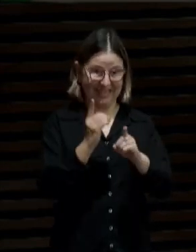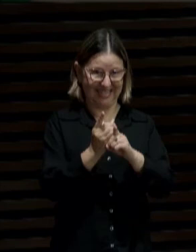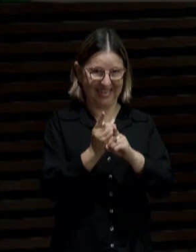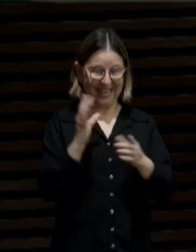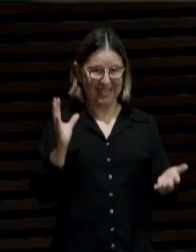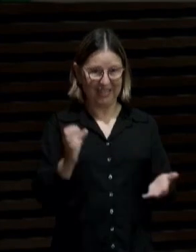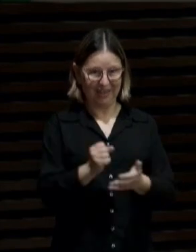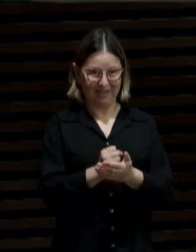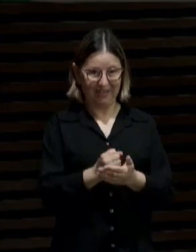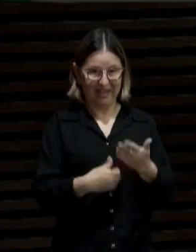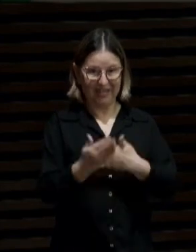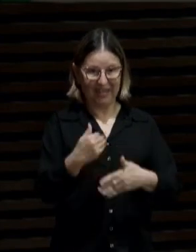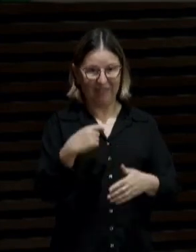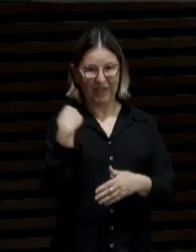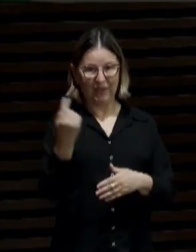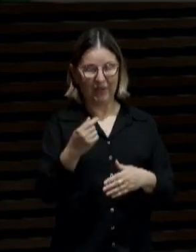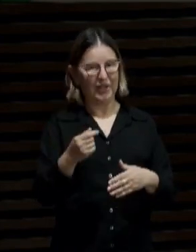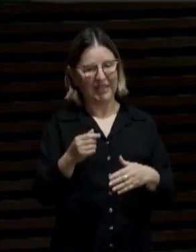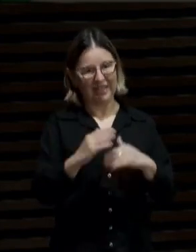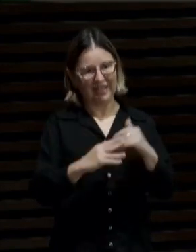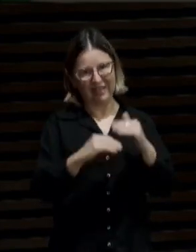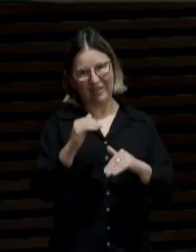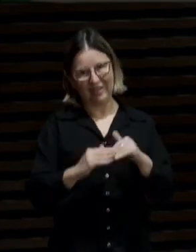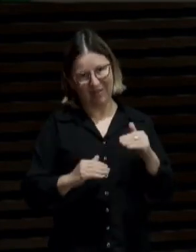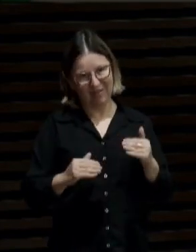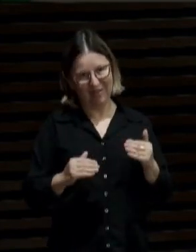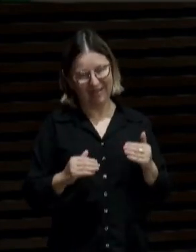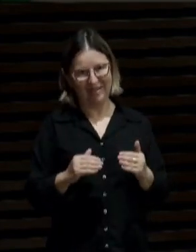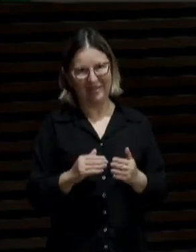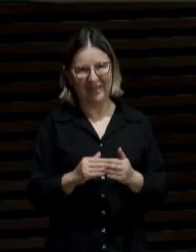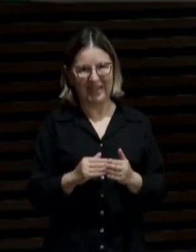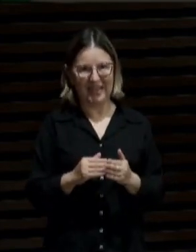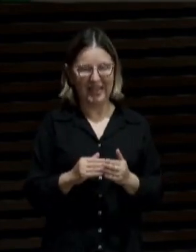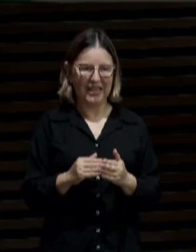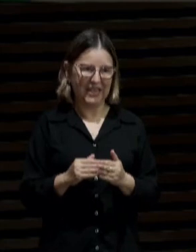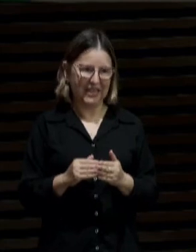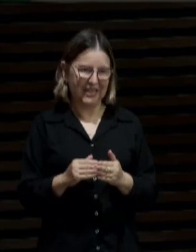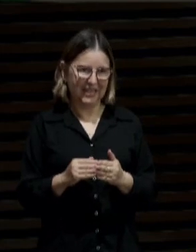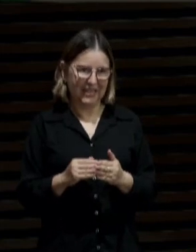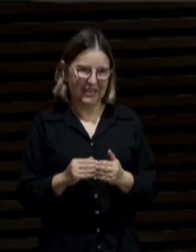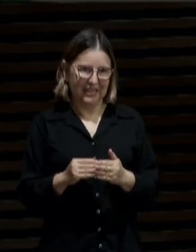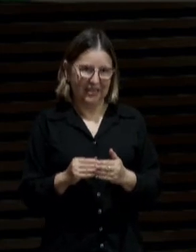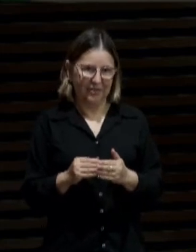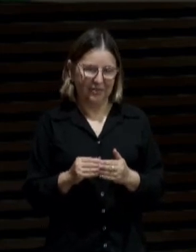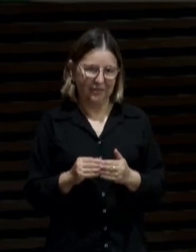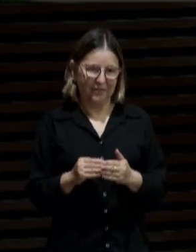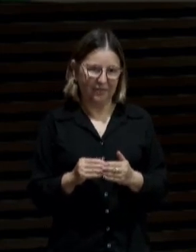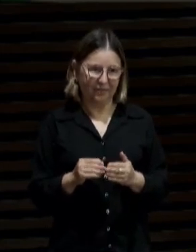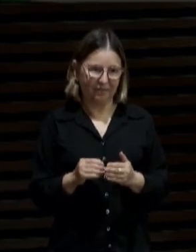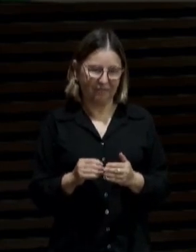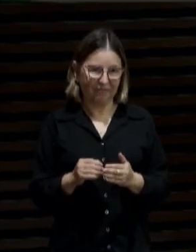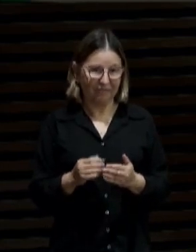contra ela. Mas há uma verdade oculta por trás desse pensamento. Se ela pagou a sua dívida, quem deve a